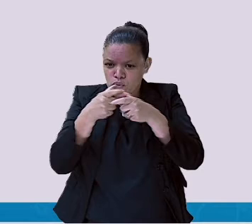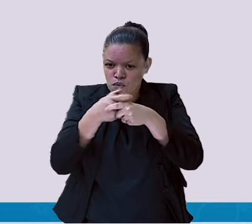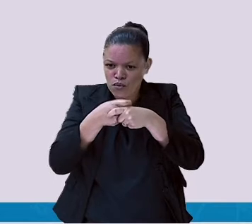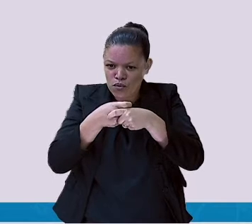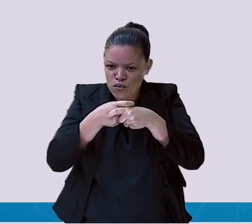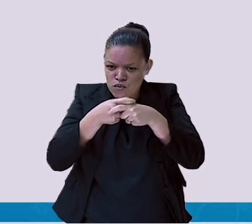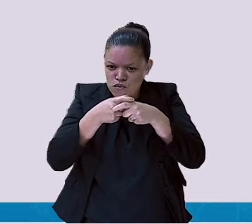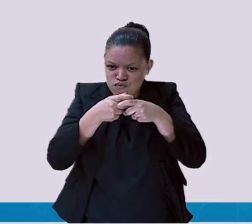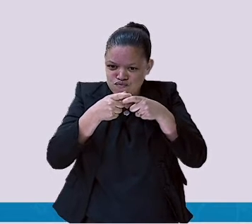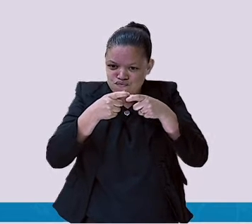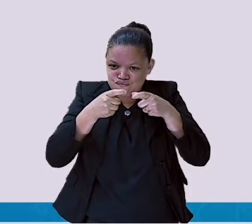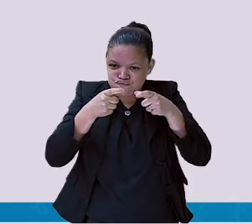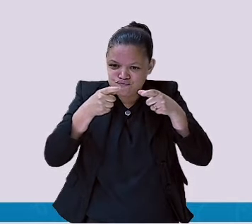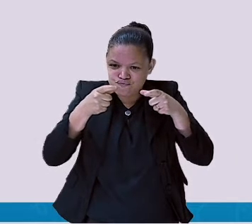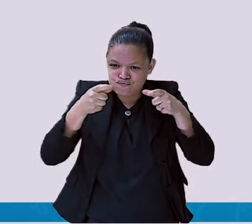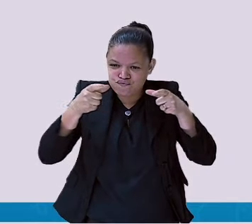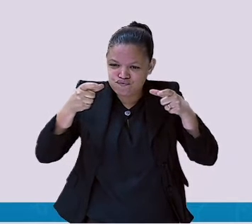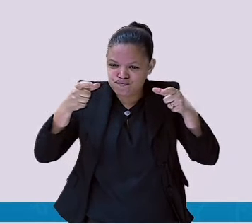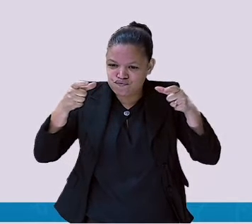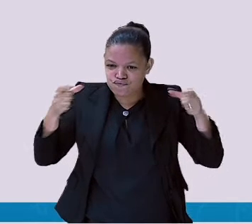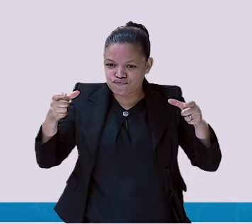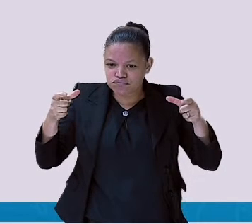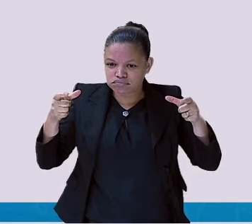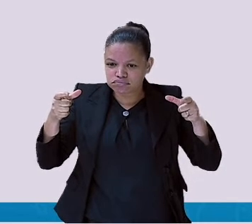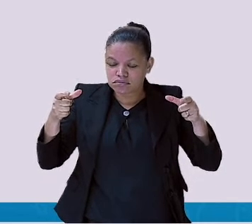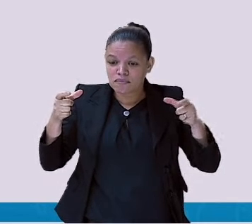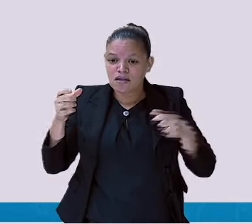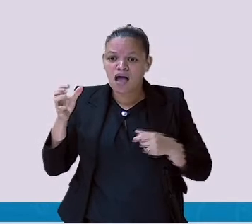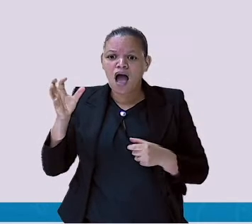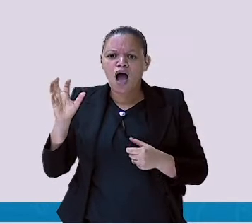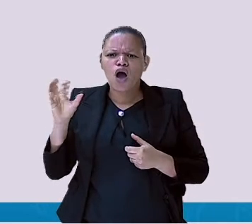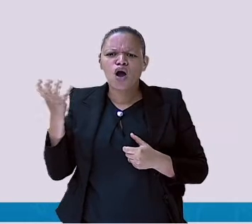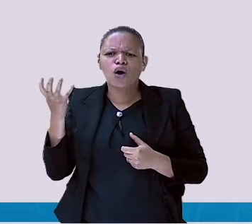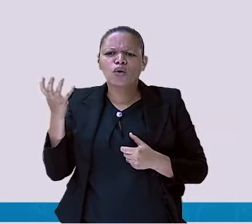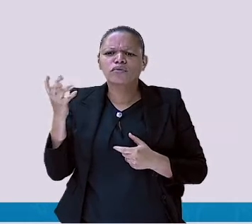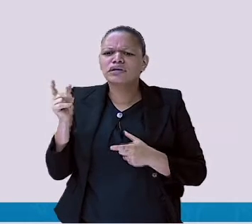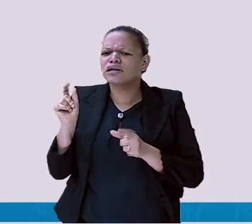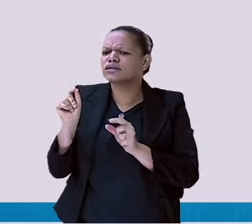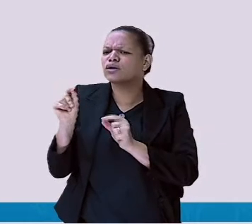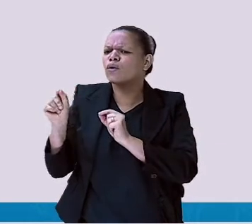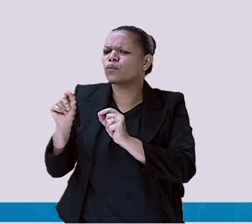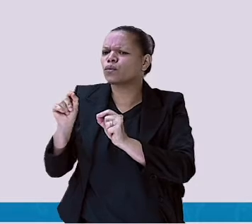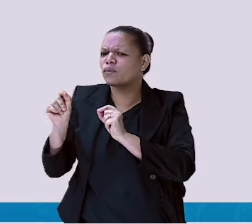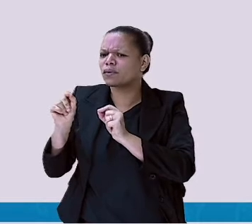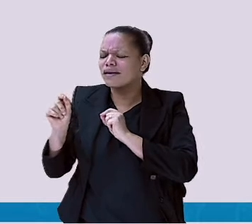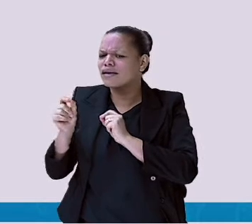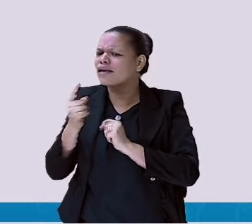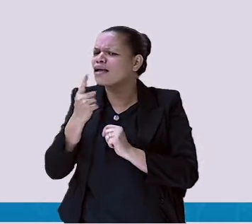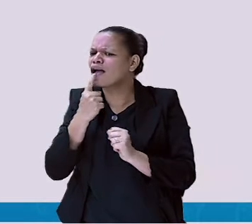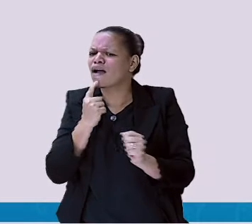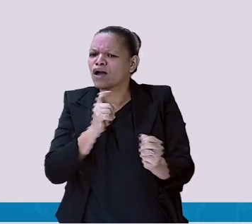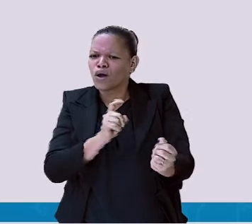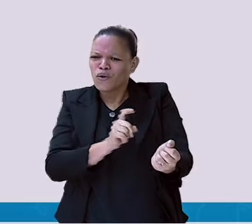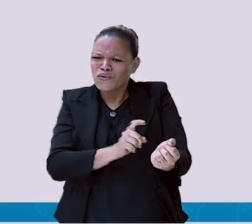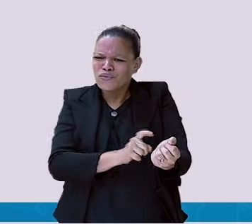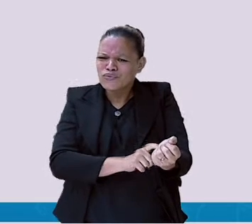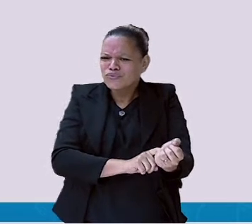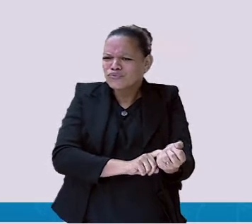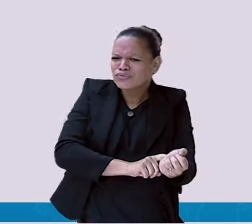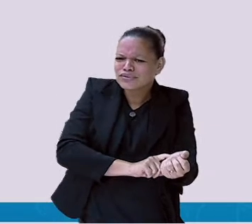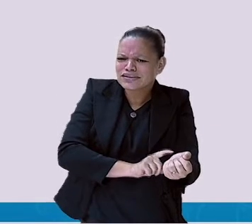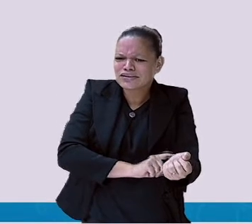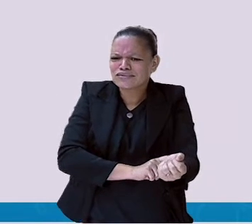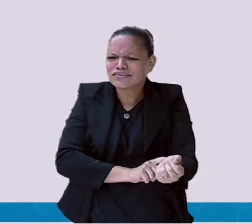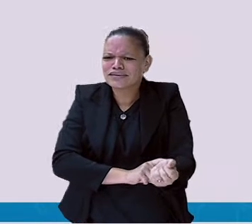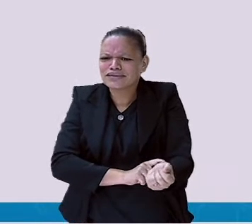que estreite ali o local do vaso sanguíneo. Então, é como se tivesse, por